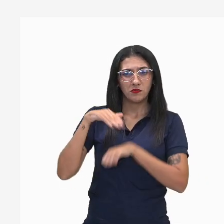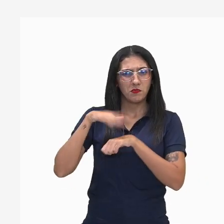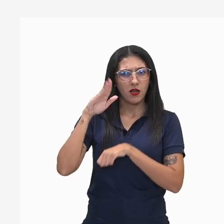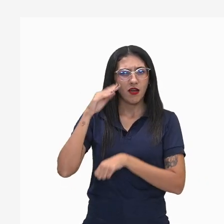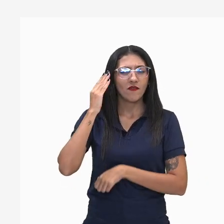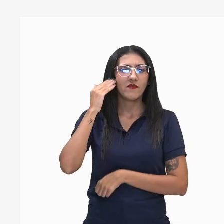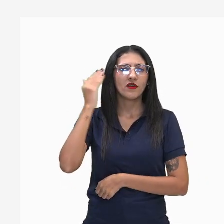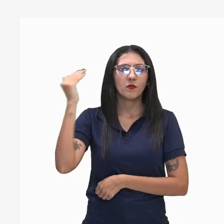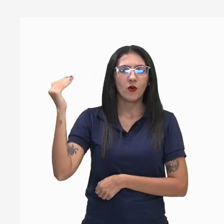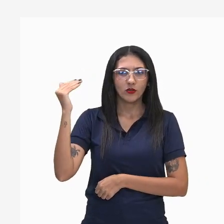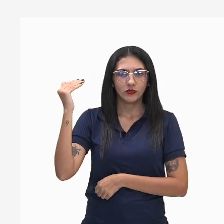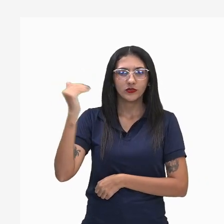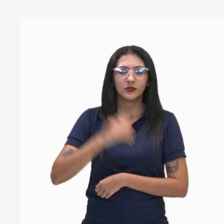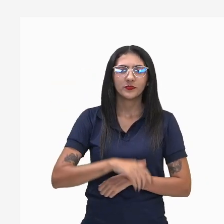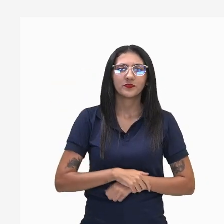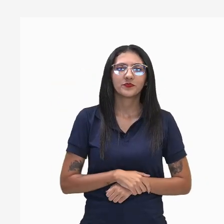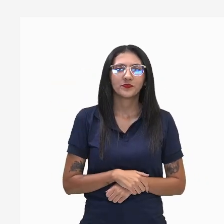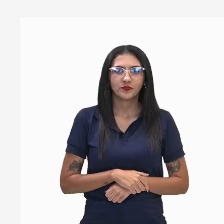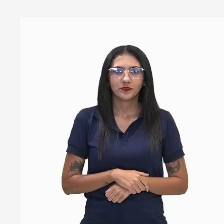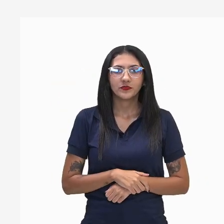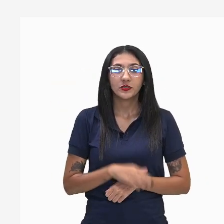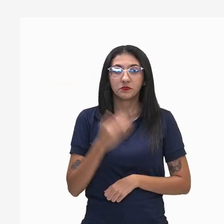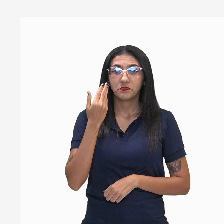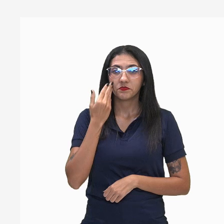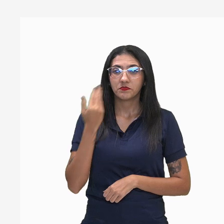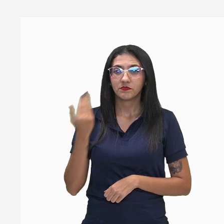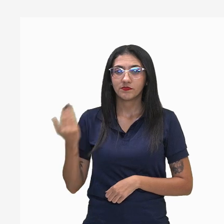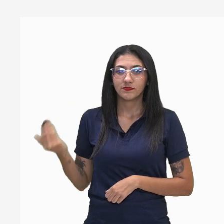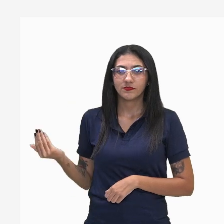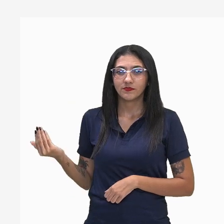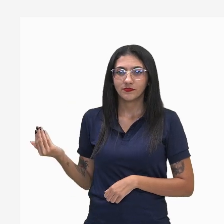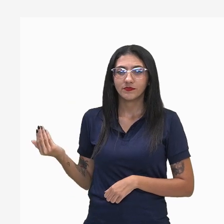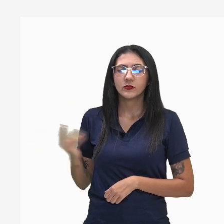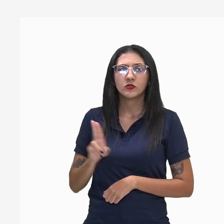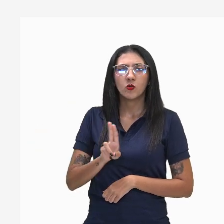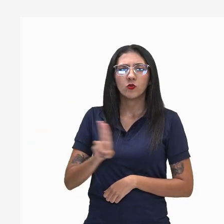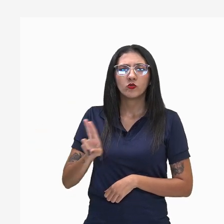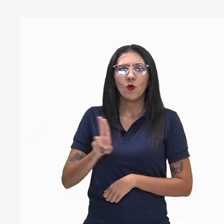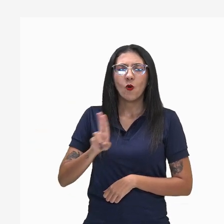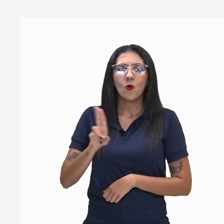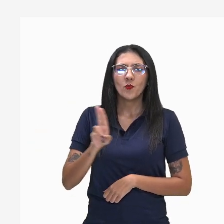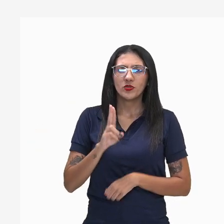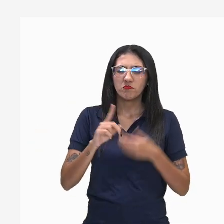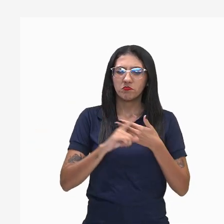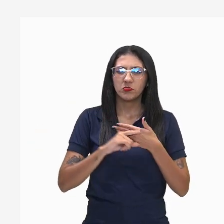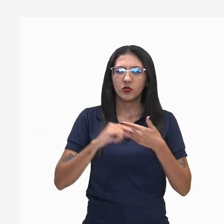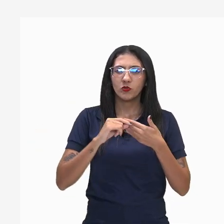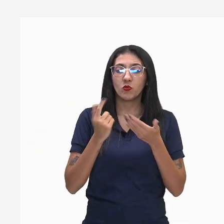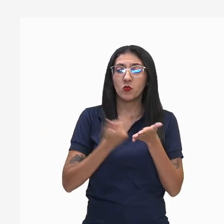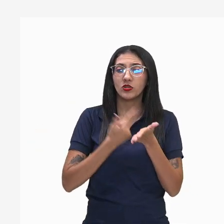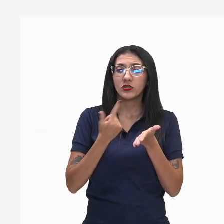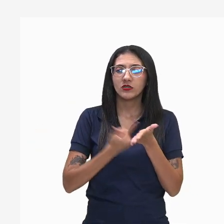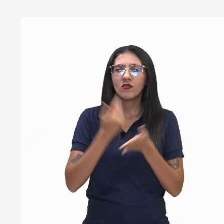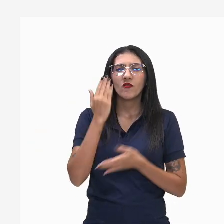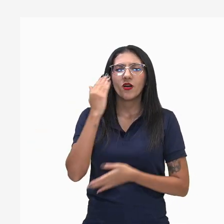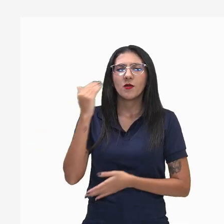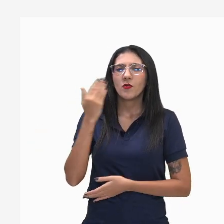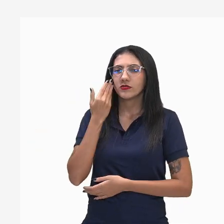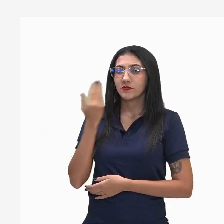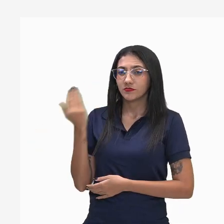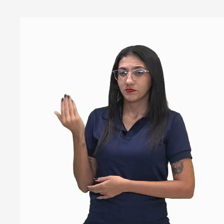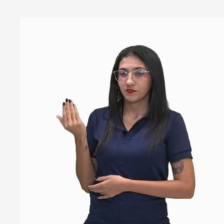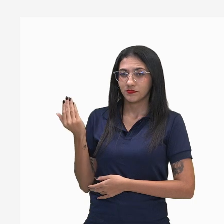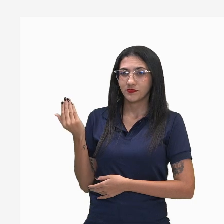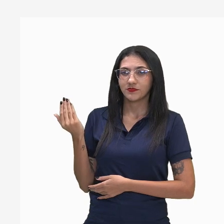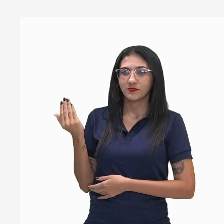temos de cada um deles nós temos duas obras importantíssimas. De Homero nós temos a Ilíada